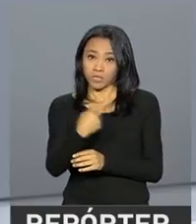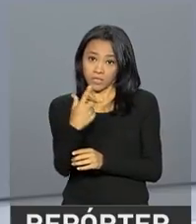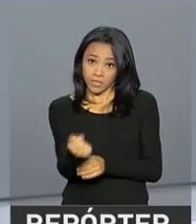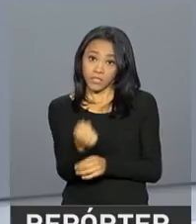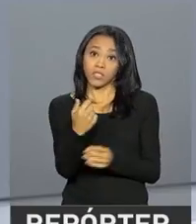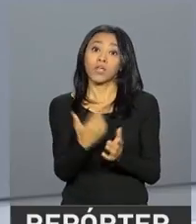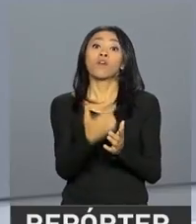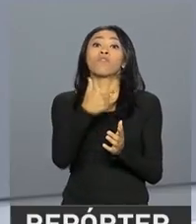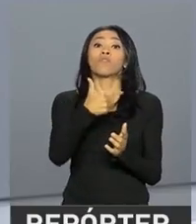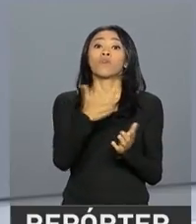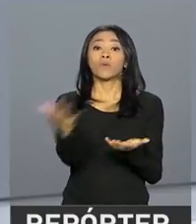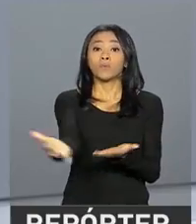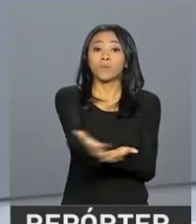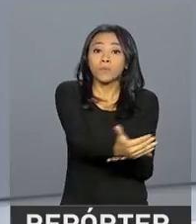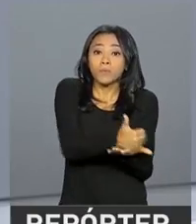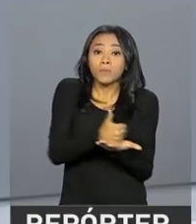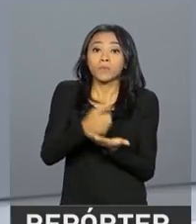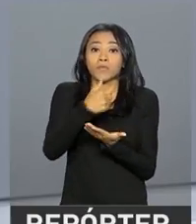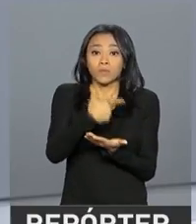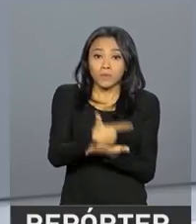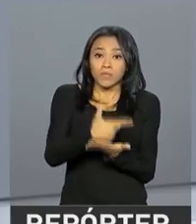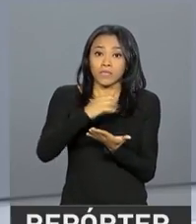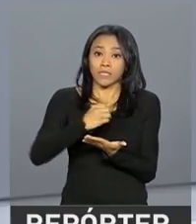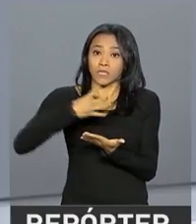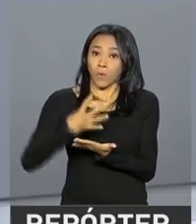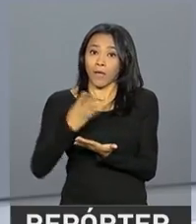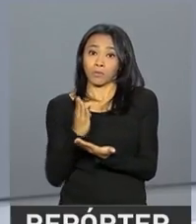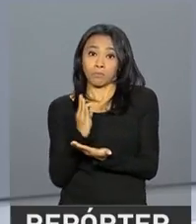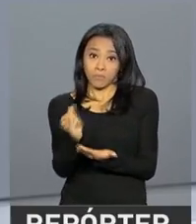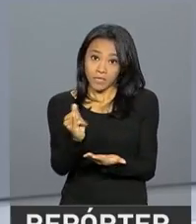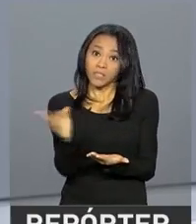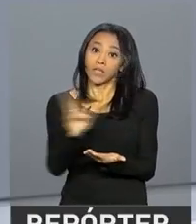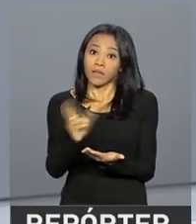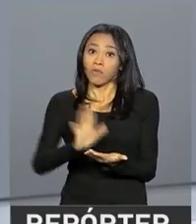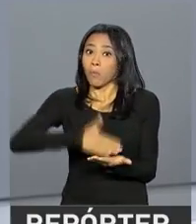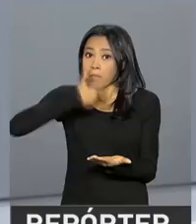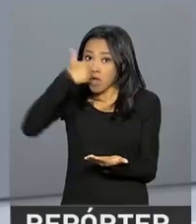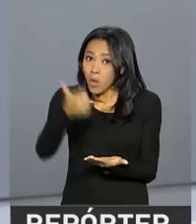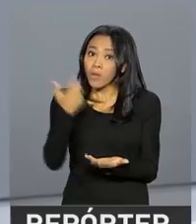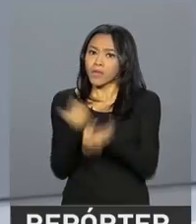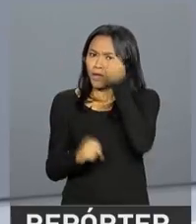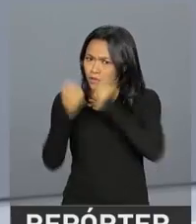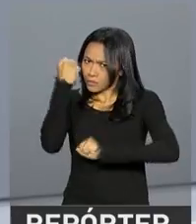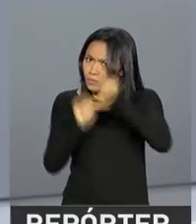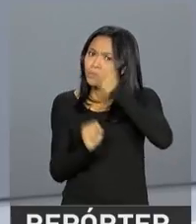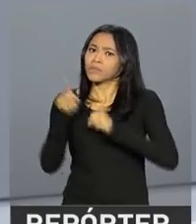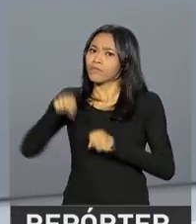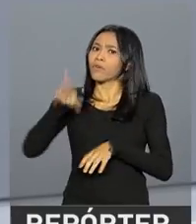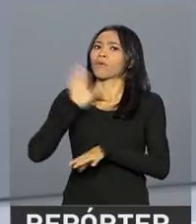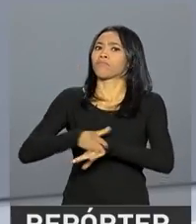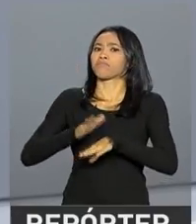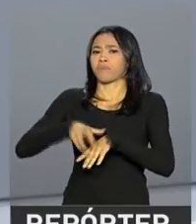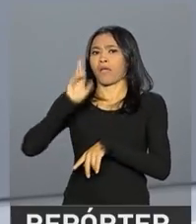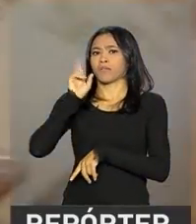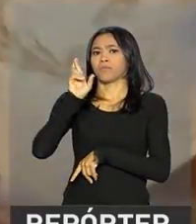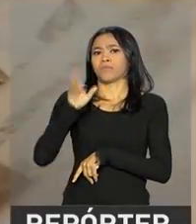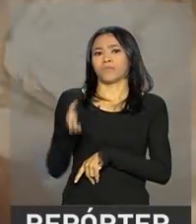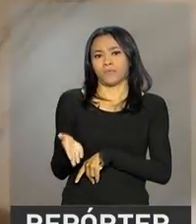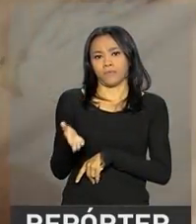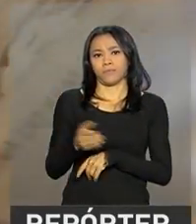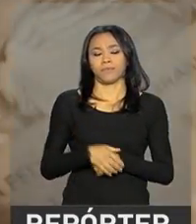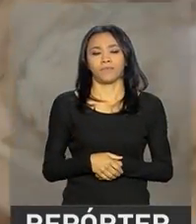204 bilhões de reais é o melhor resultado da história ea indústria respondeu pela maior parte desse valor